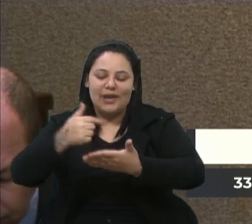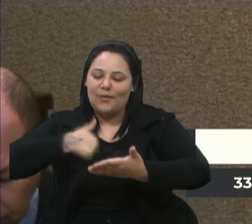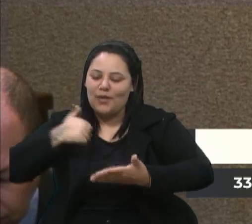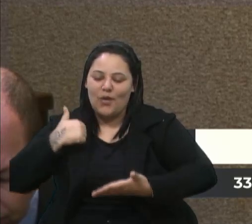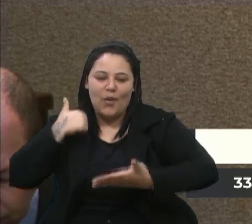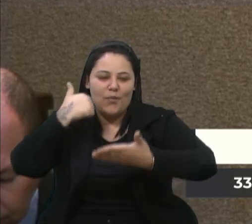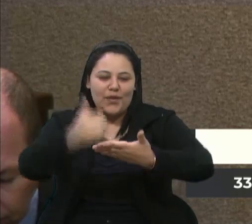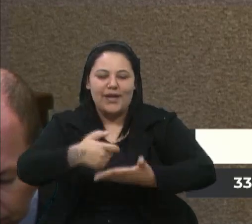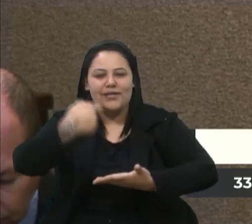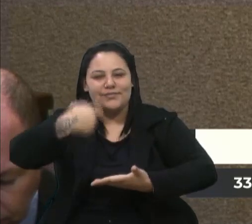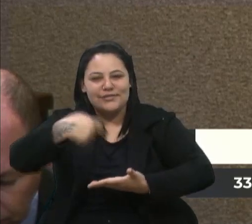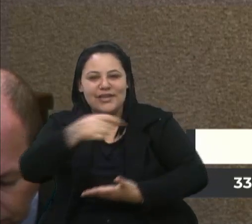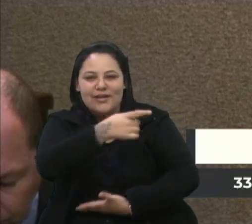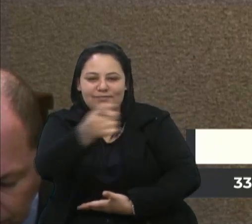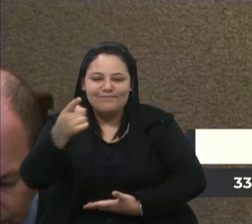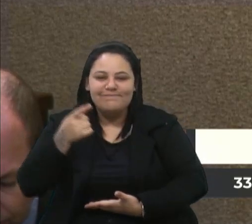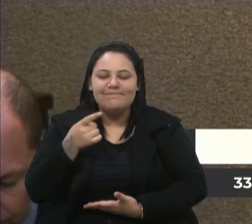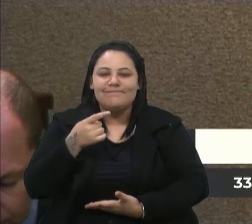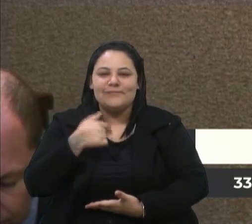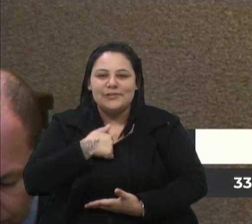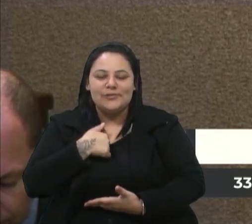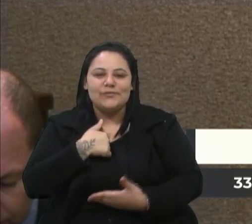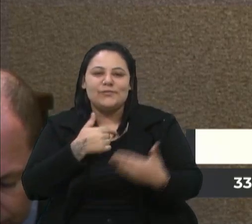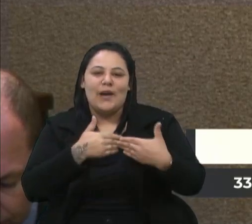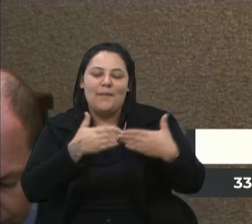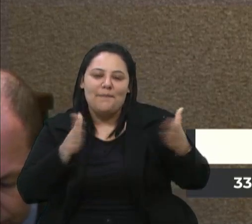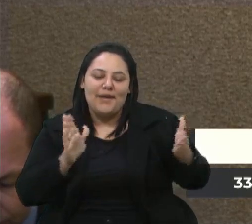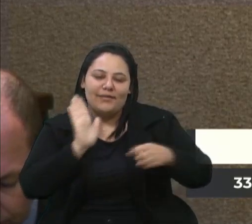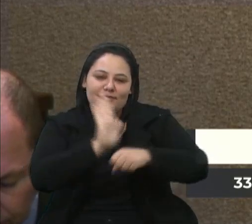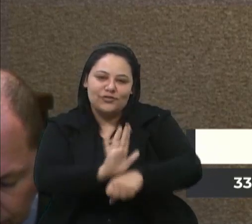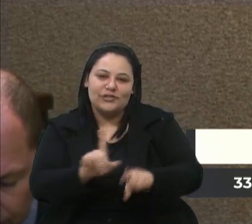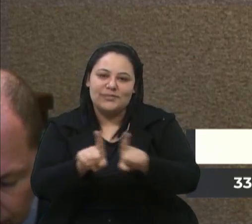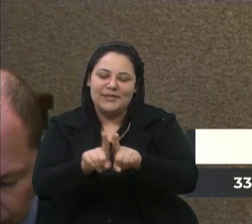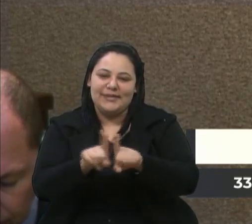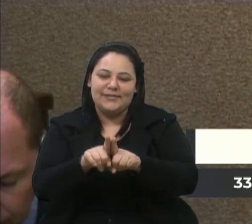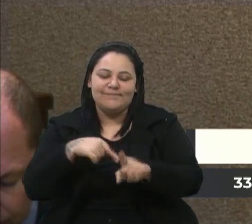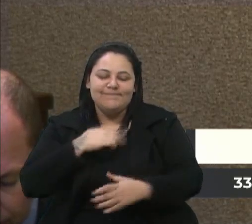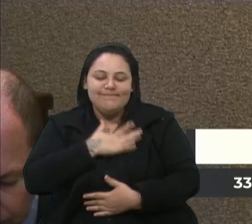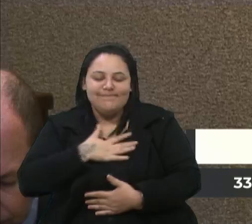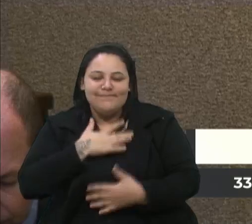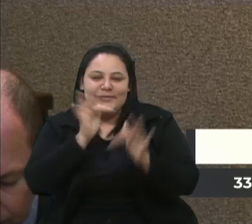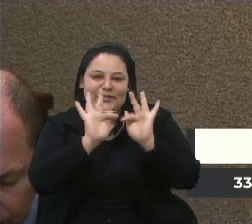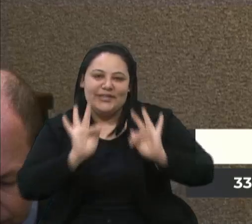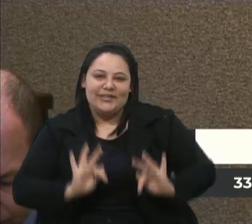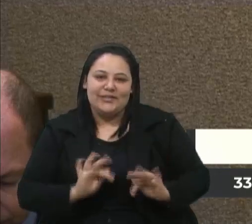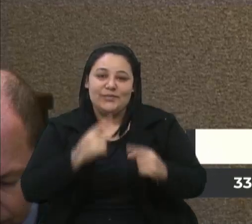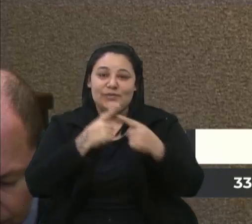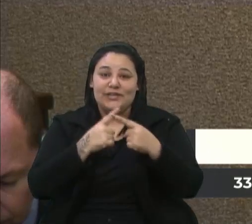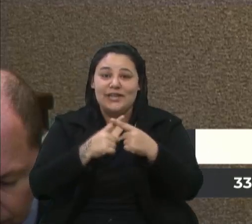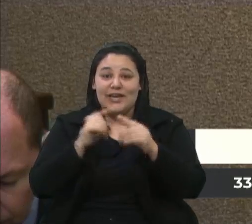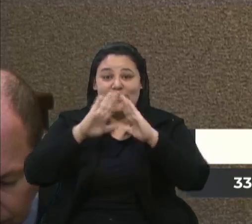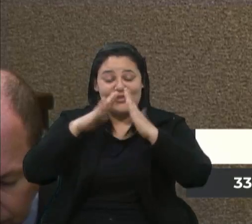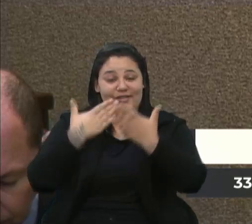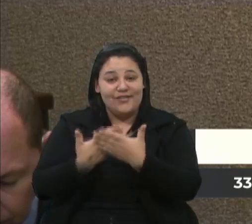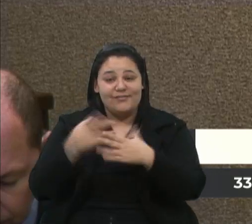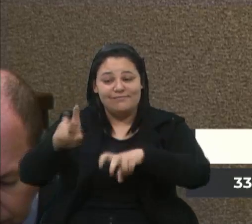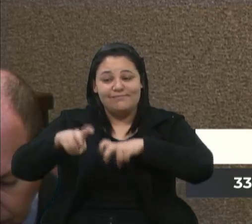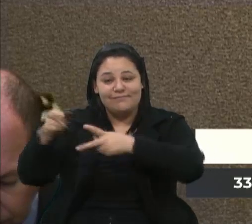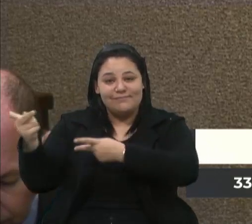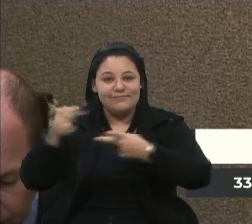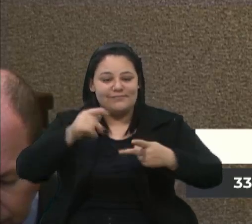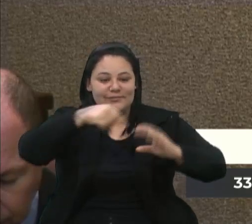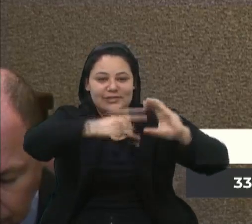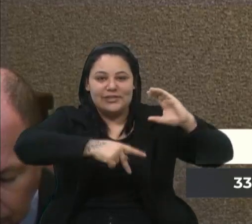que precisarem, a gente está sempre à disposição de ajudar. A gente fica muito feliz quando as escolas do interior vêm nos visitar, porque